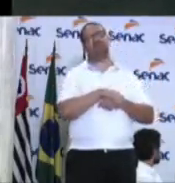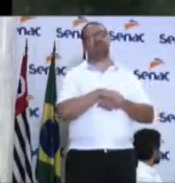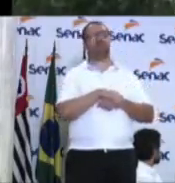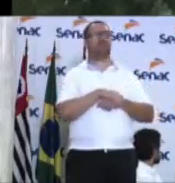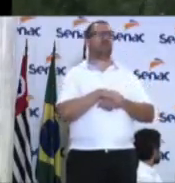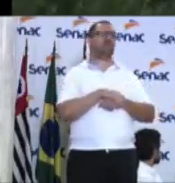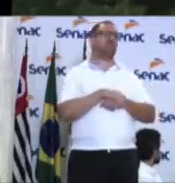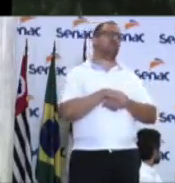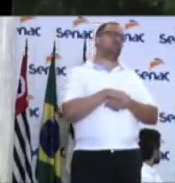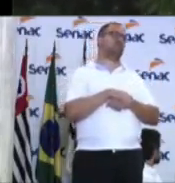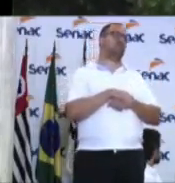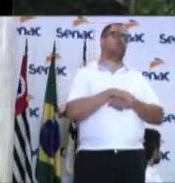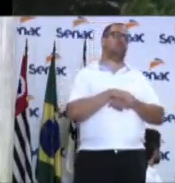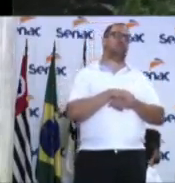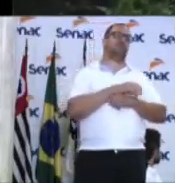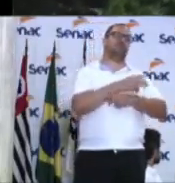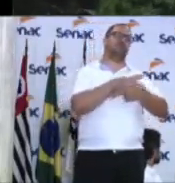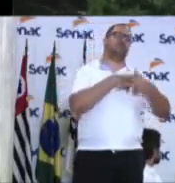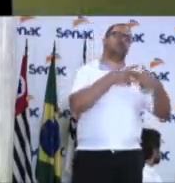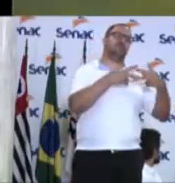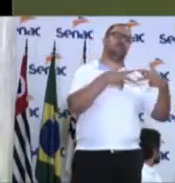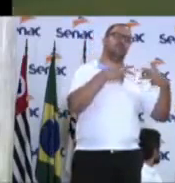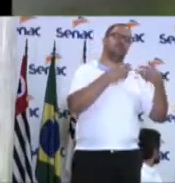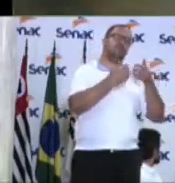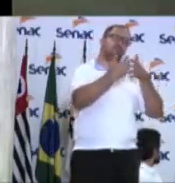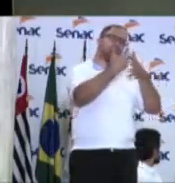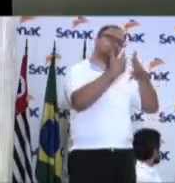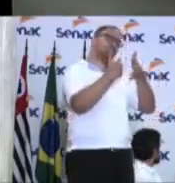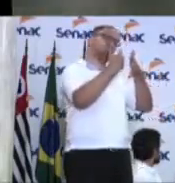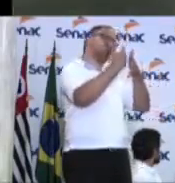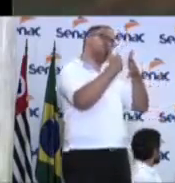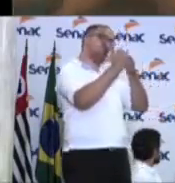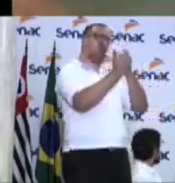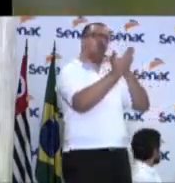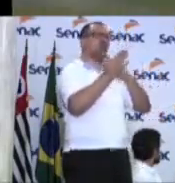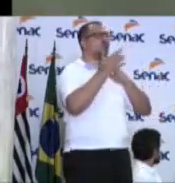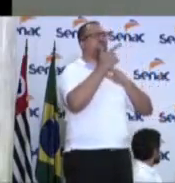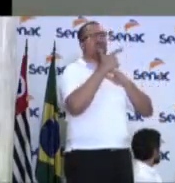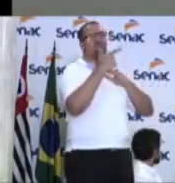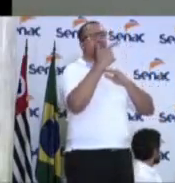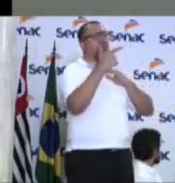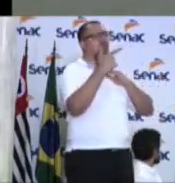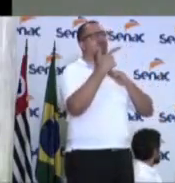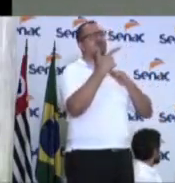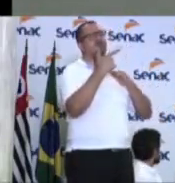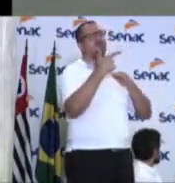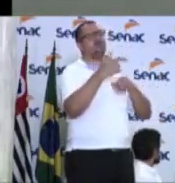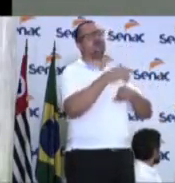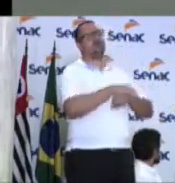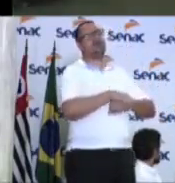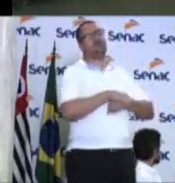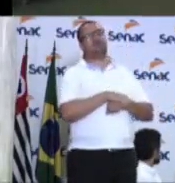O vento está contra, a correnteza também não está muito favorável.